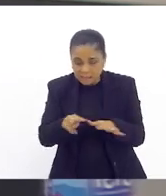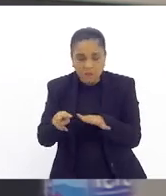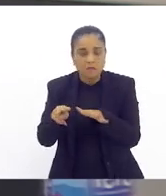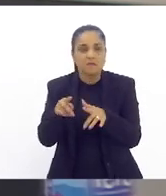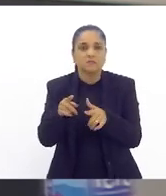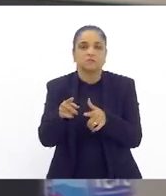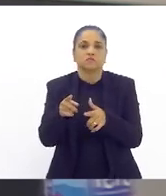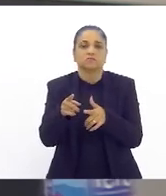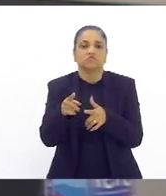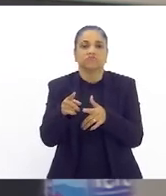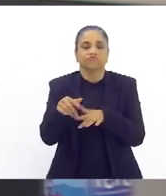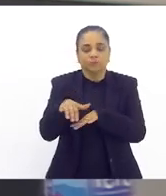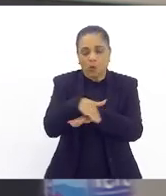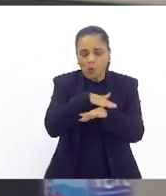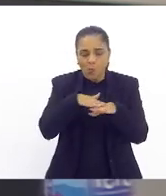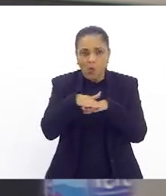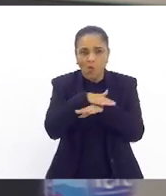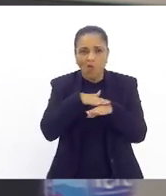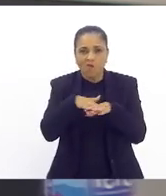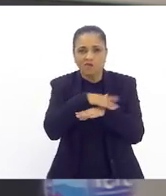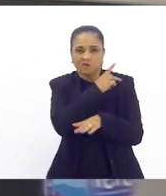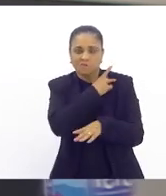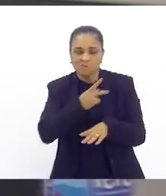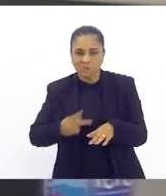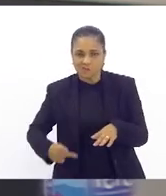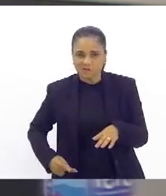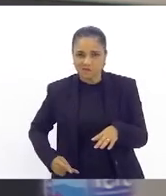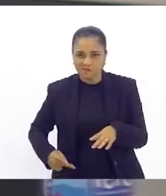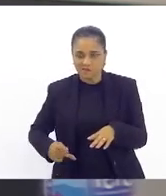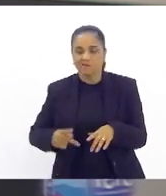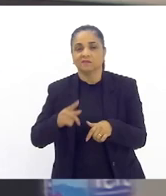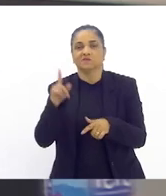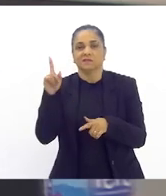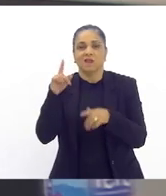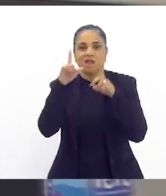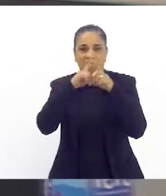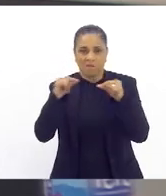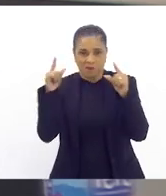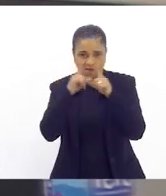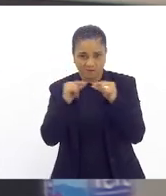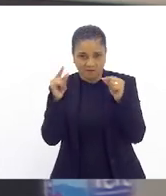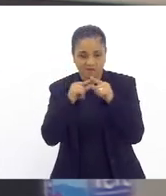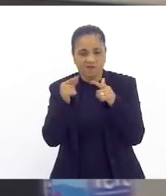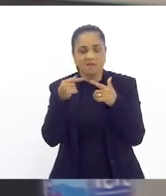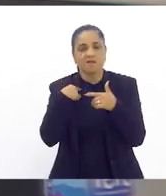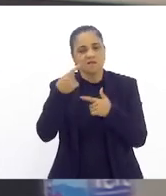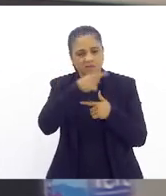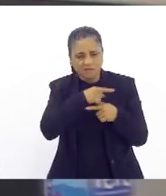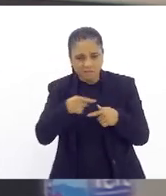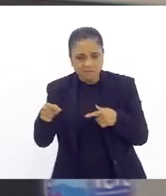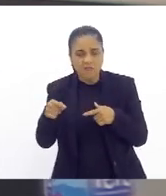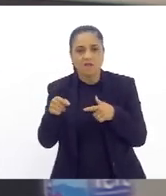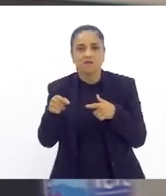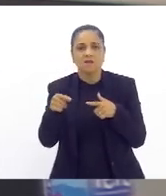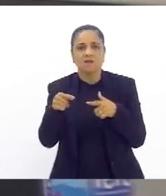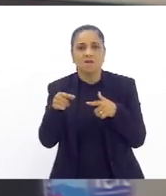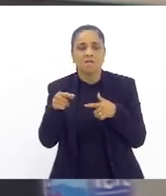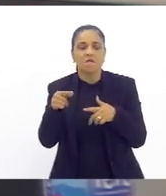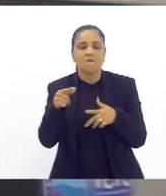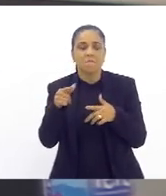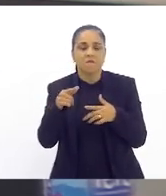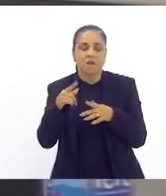conversar com o presidente da agência reguladora inclusive teve essa semana numa reunião longa com o presidente